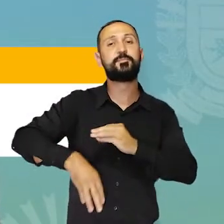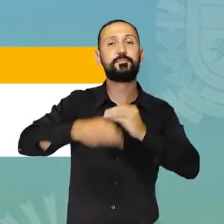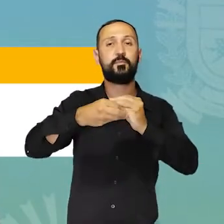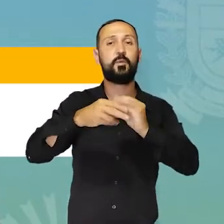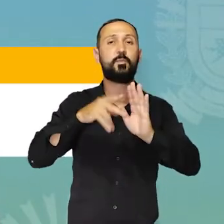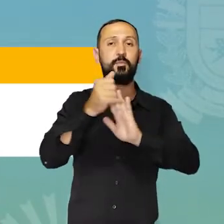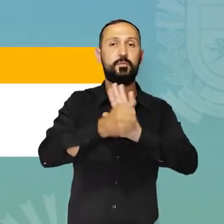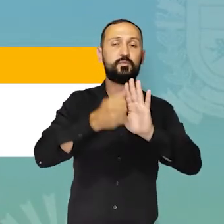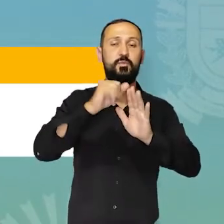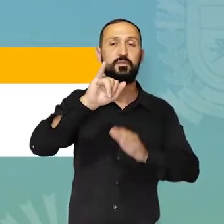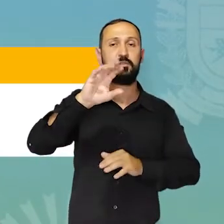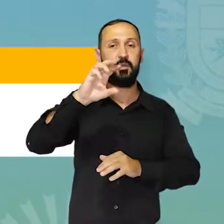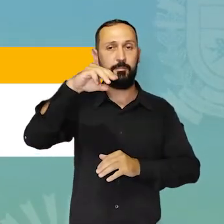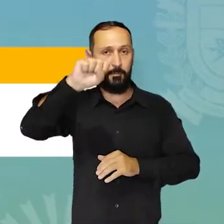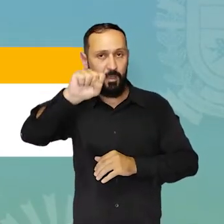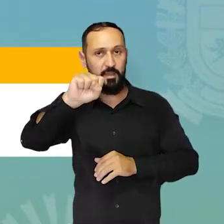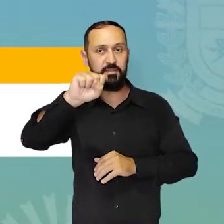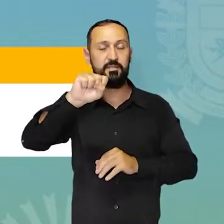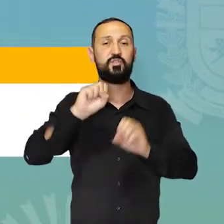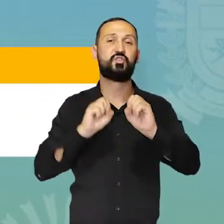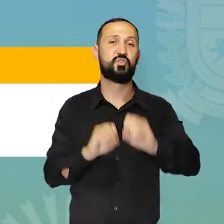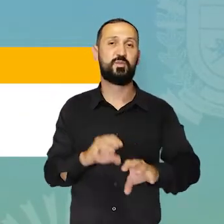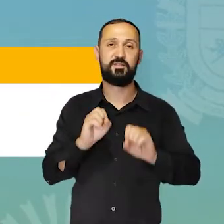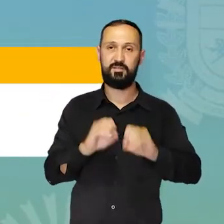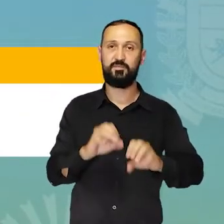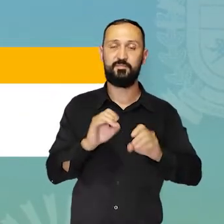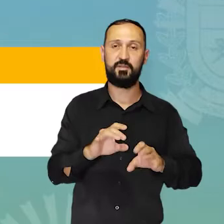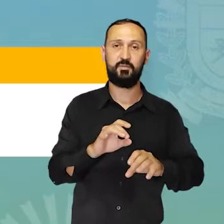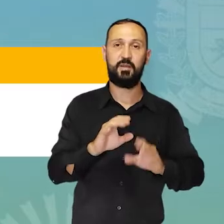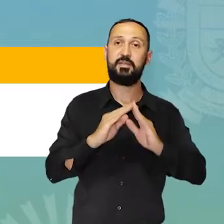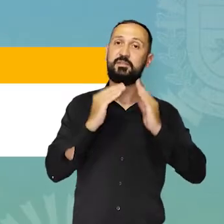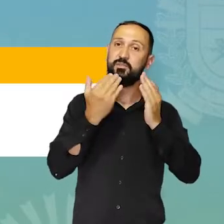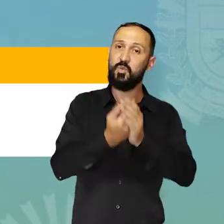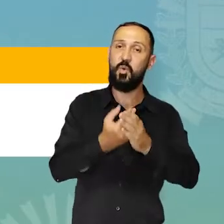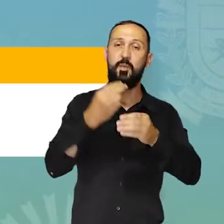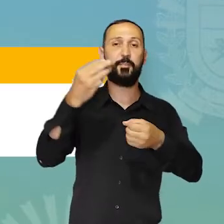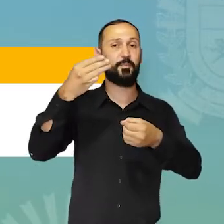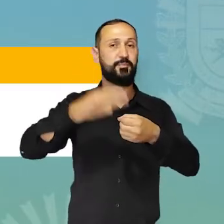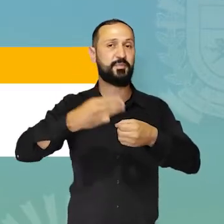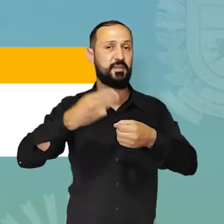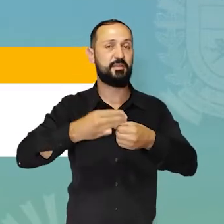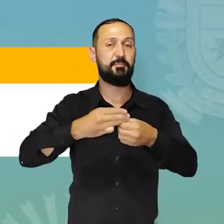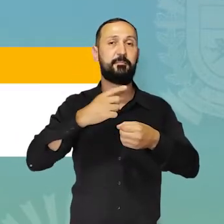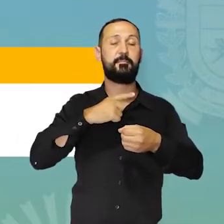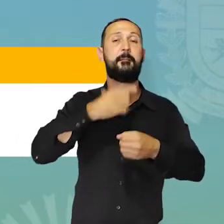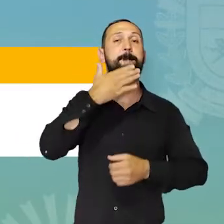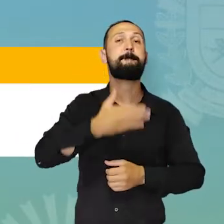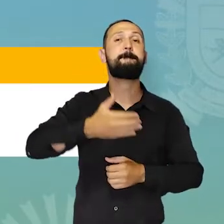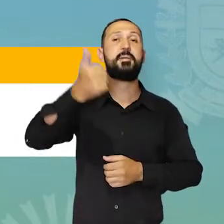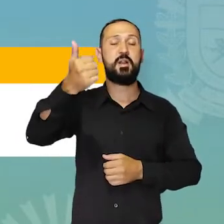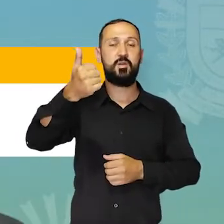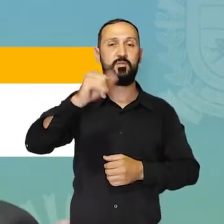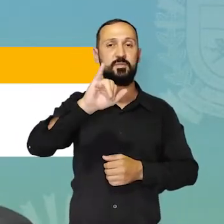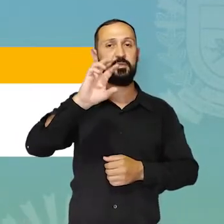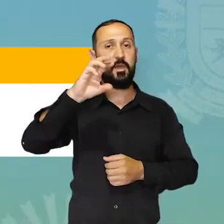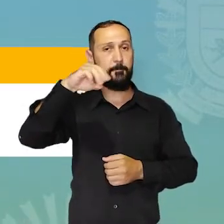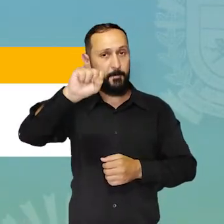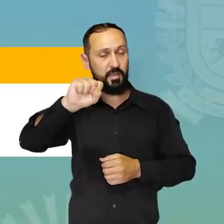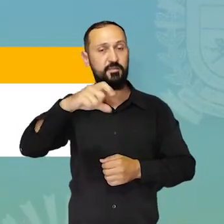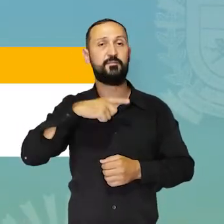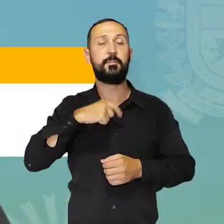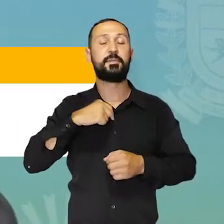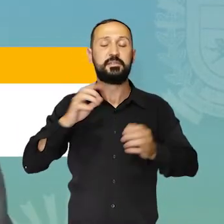para complementar o programa do ICMS Educacional as escolas e os municípios para terem